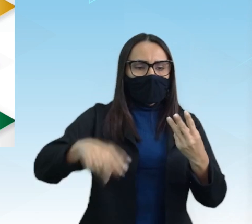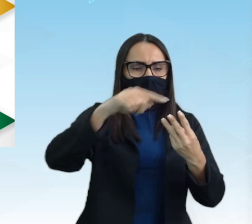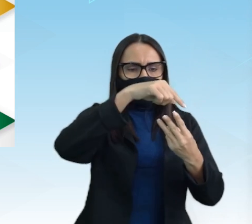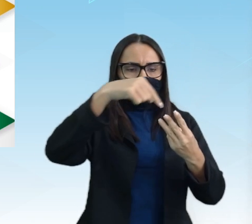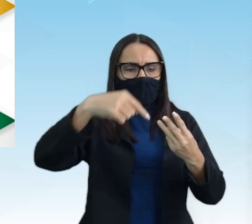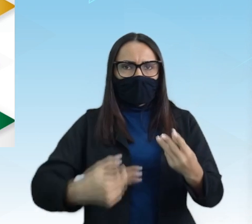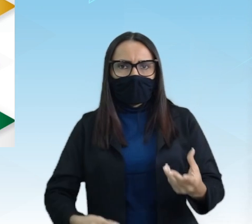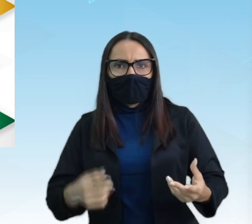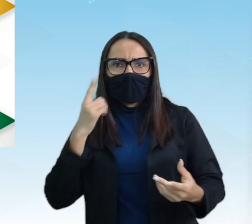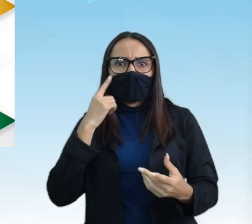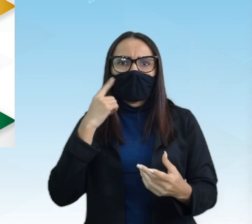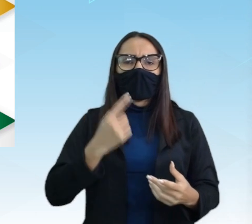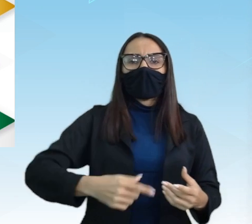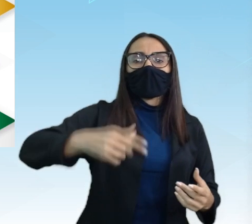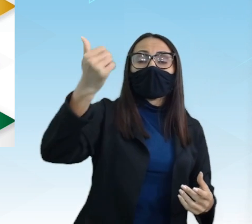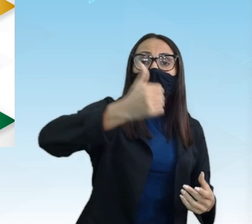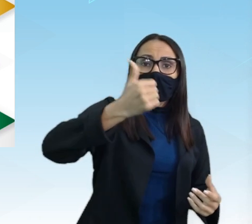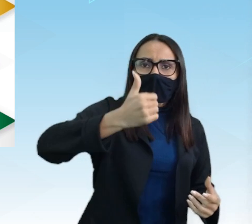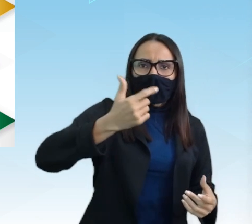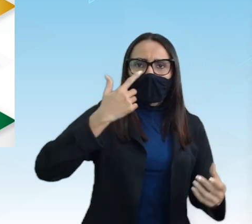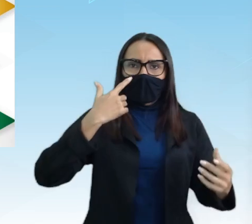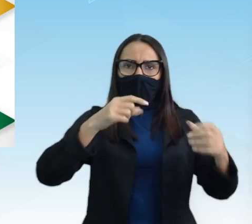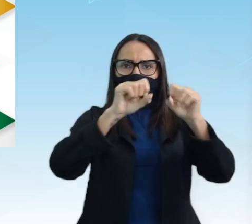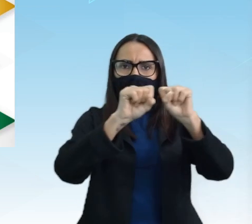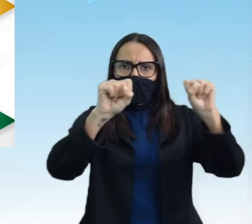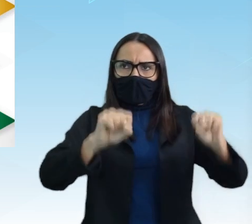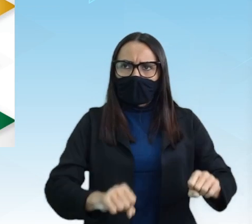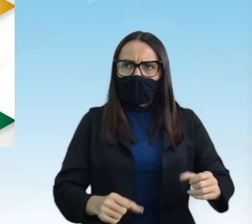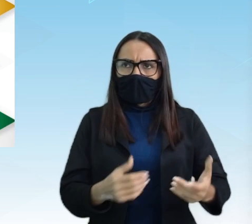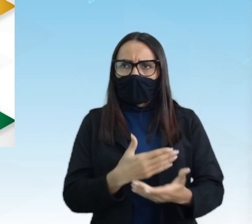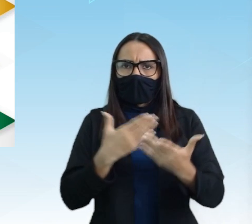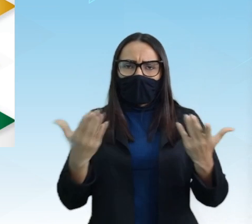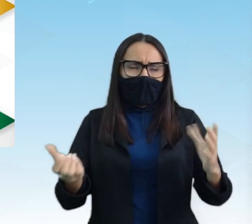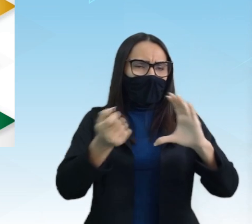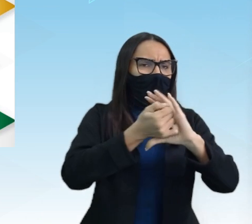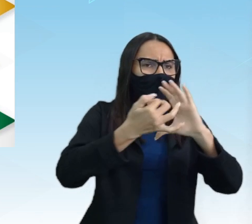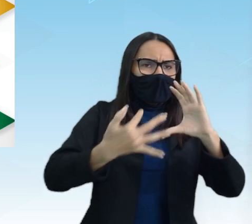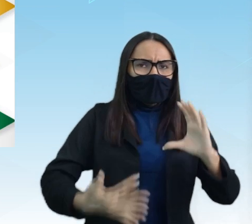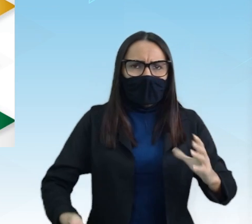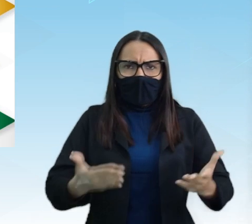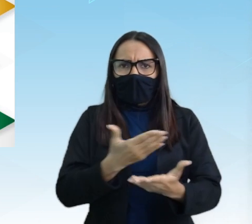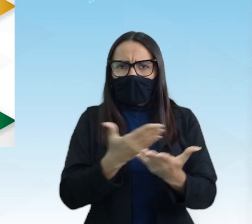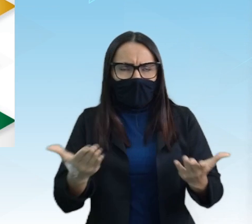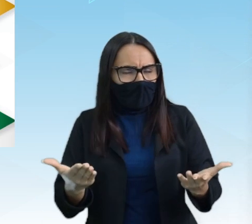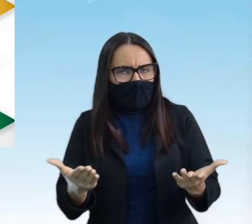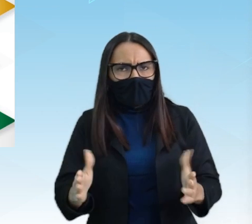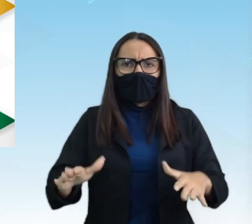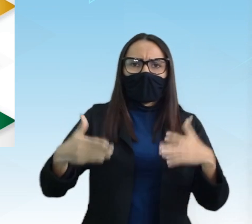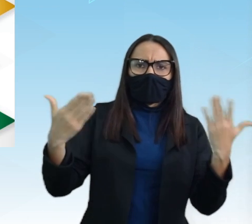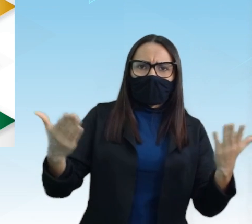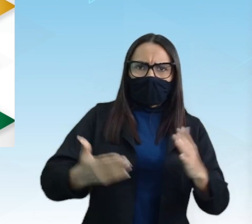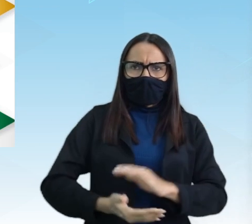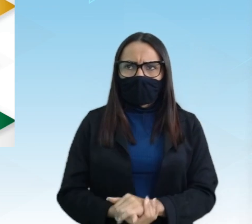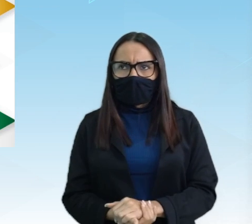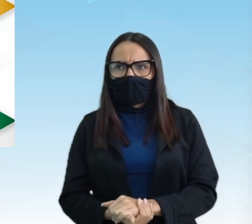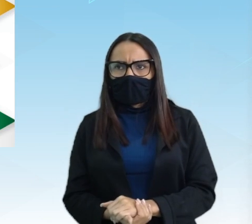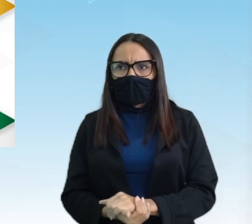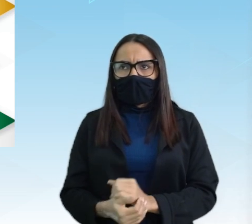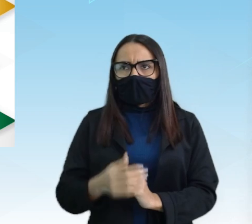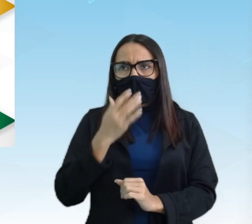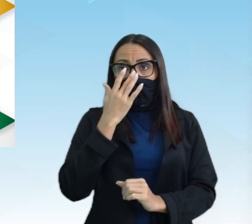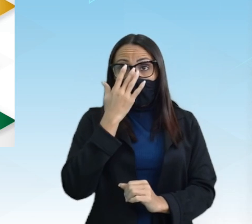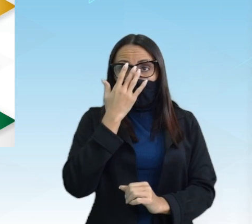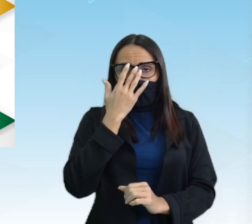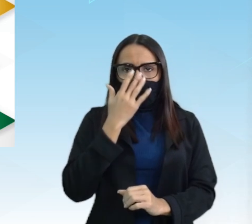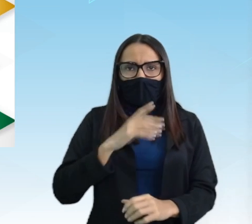sistemas? Vamos ver o primeiro? Sistema extensivo. Qual é a característica desse sistema? Desculpa. É